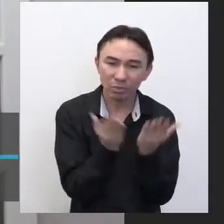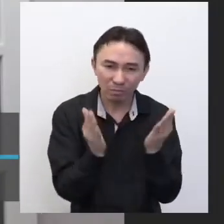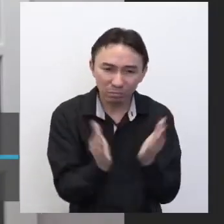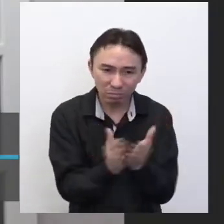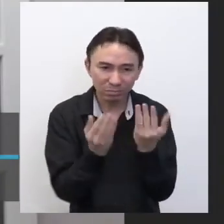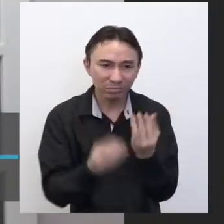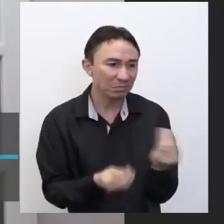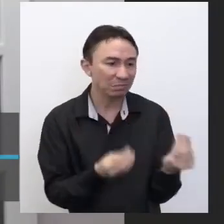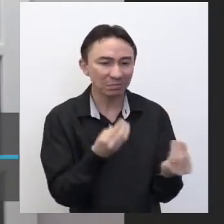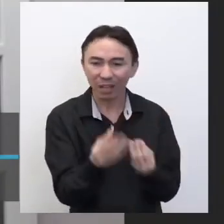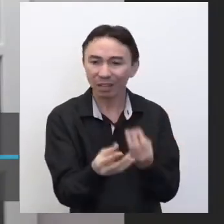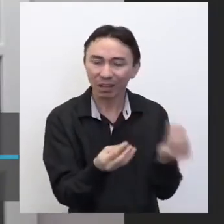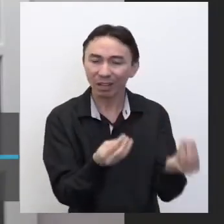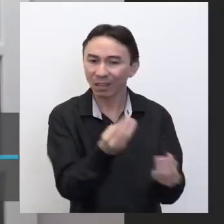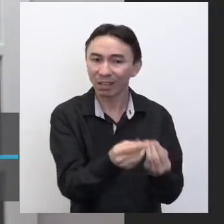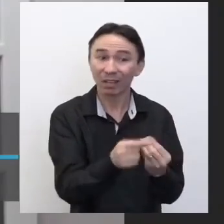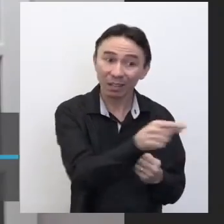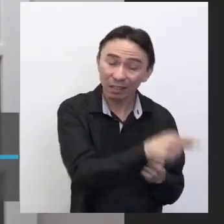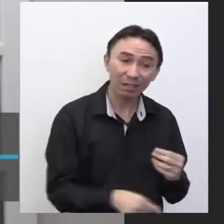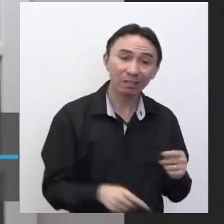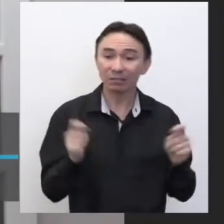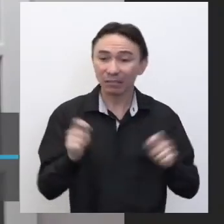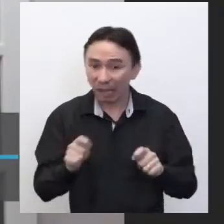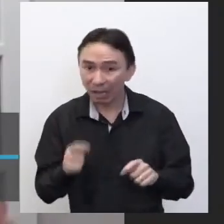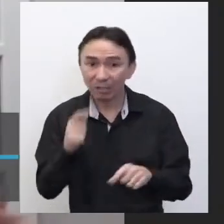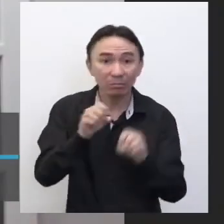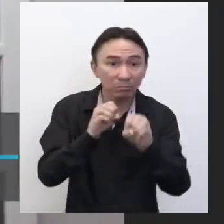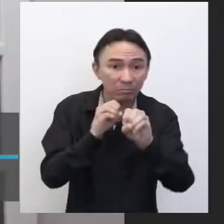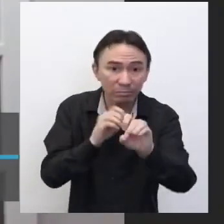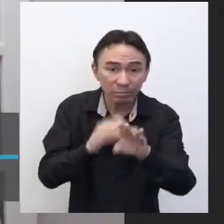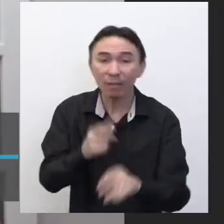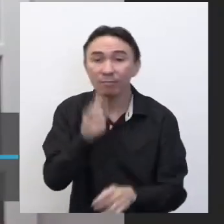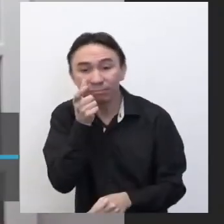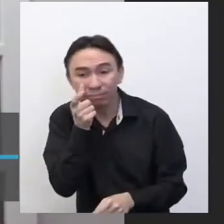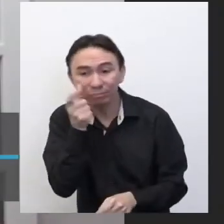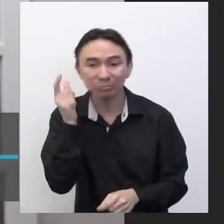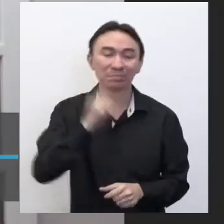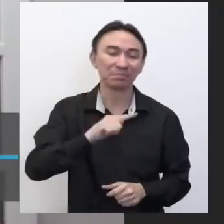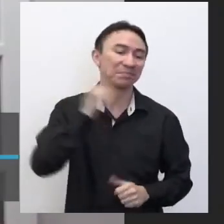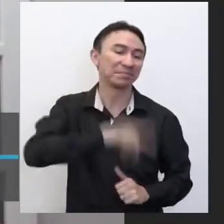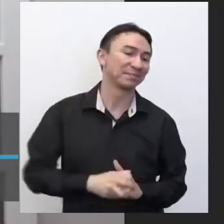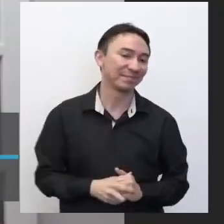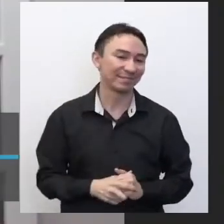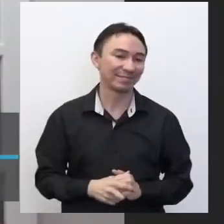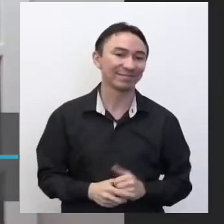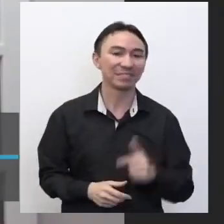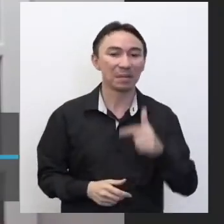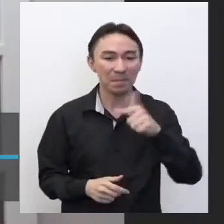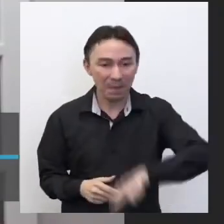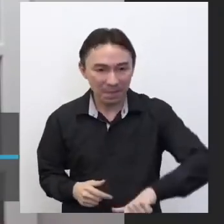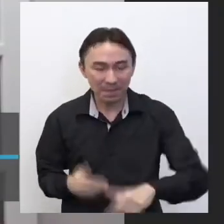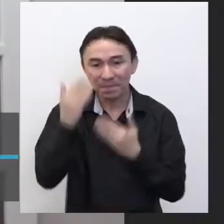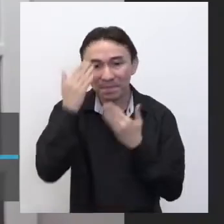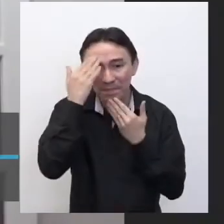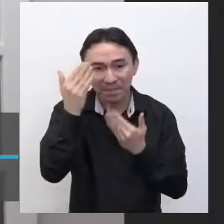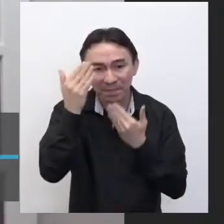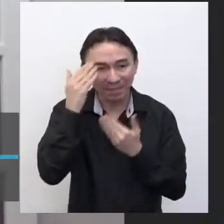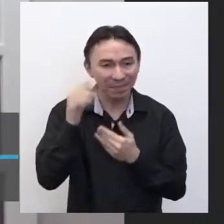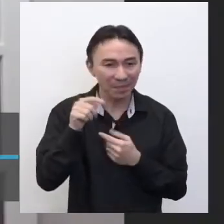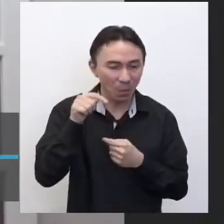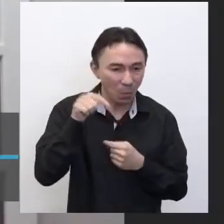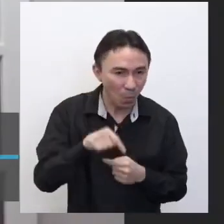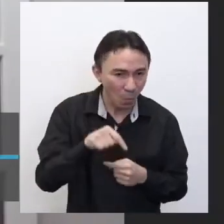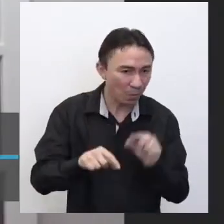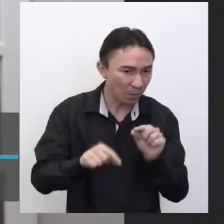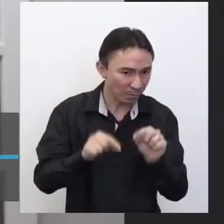acompanhar as nossas aulas, por isso a gente conta com vocês. Falado disso e agradecendo o espaço, Fê, eu destaquei aqui 3